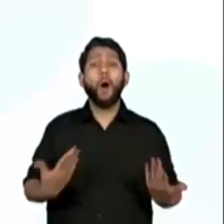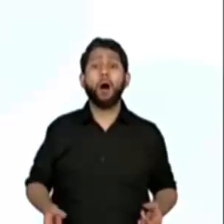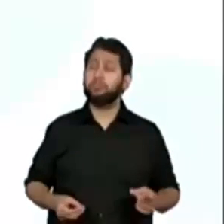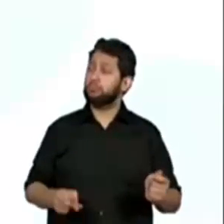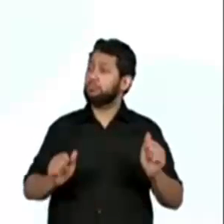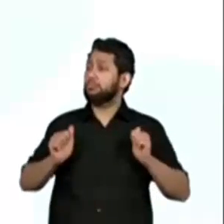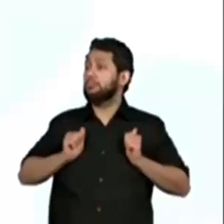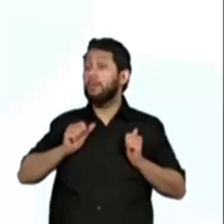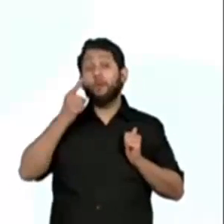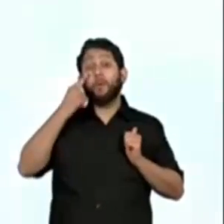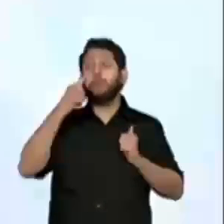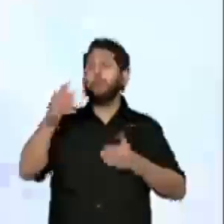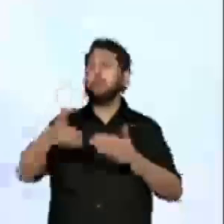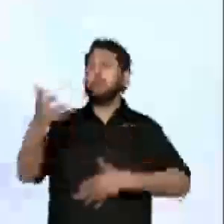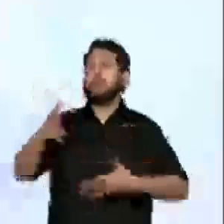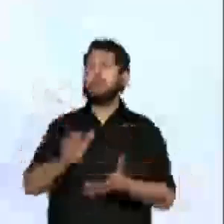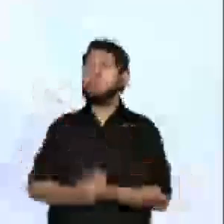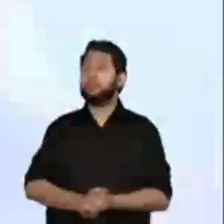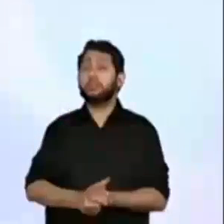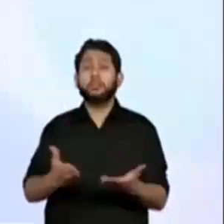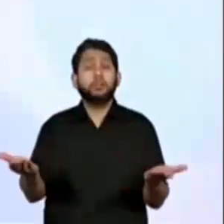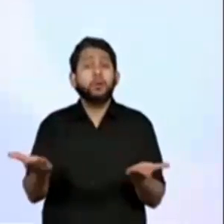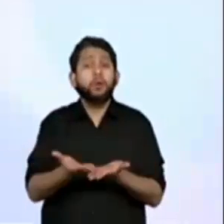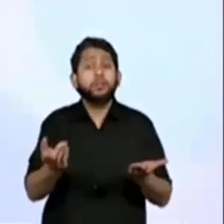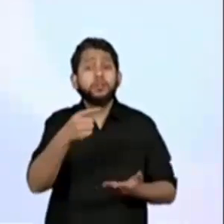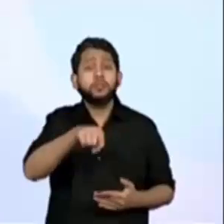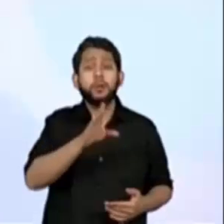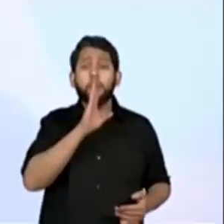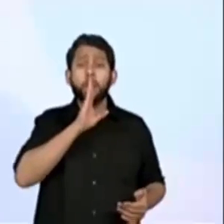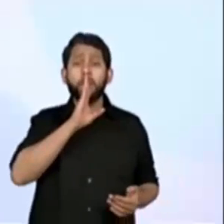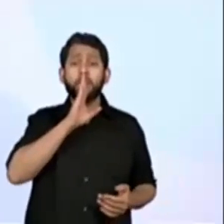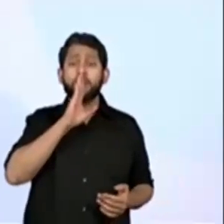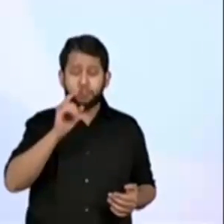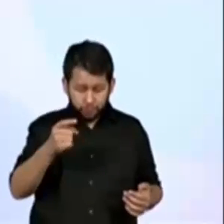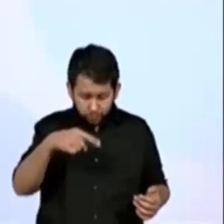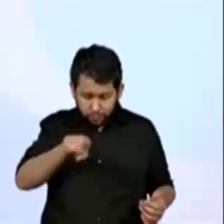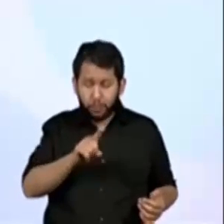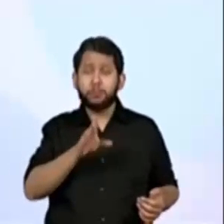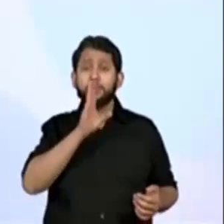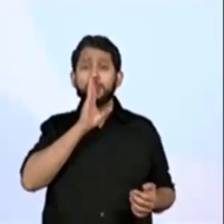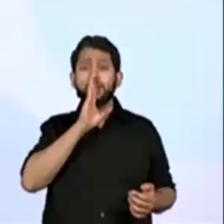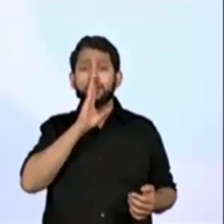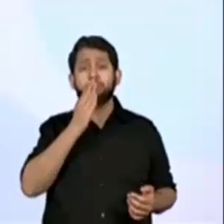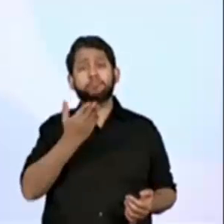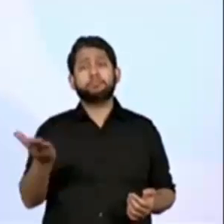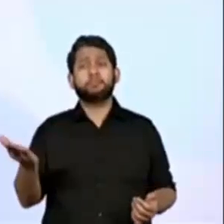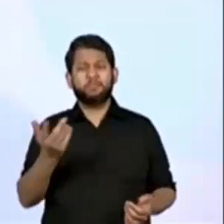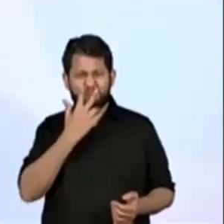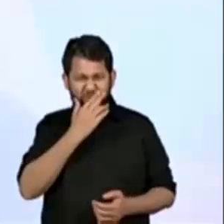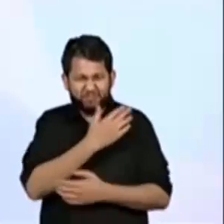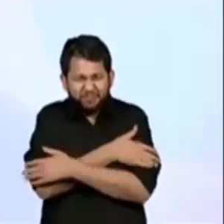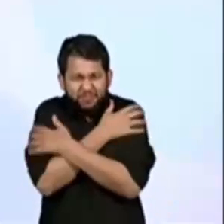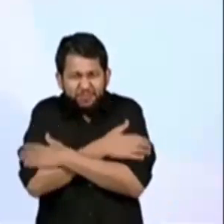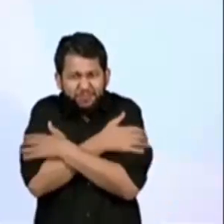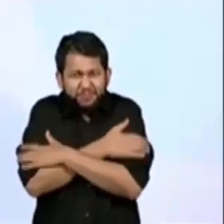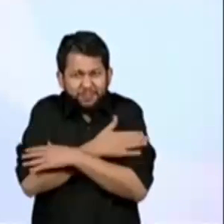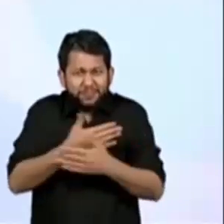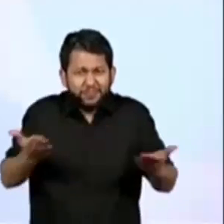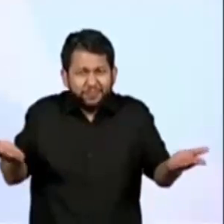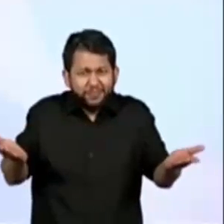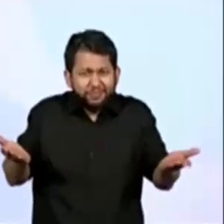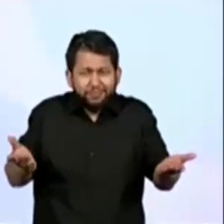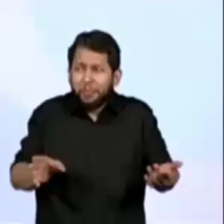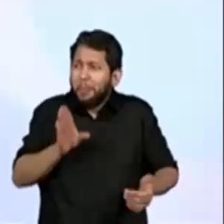falar comigo, porque o chat tá devagar nessa segunda-feira, tô achando que essa galera do quarto ano tá com frio, ninguém